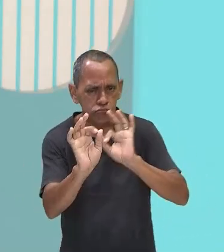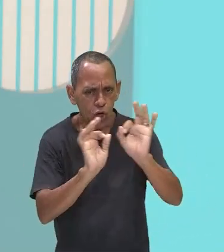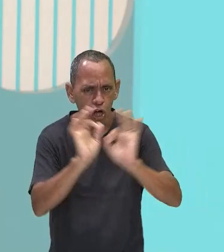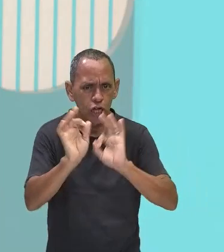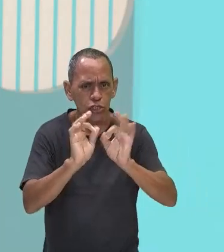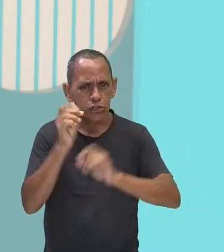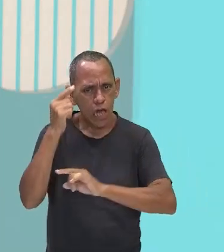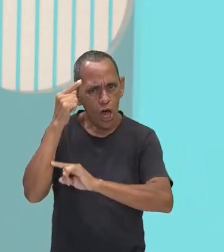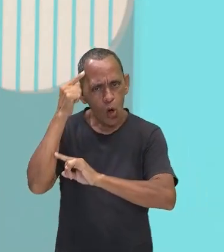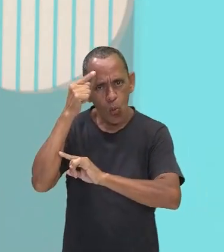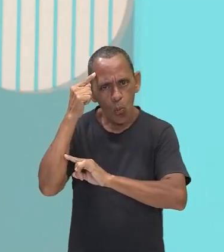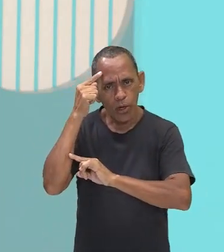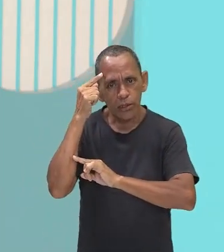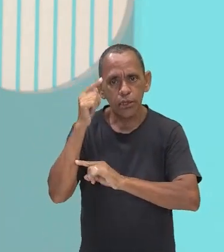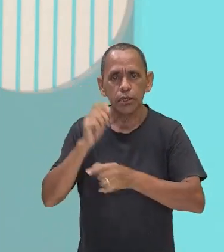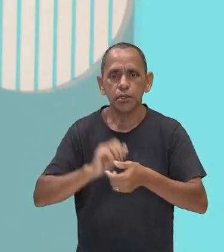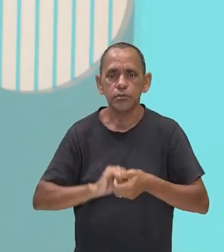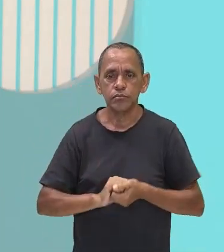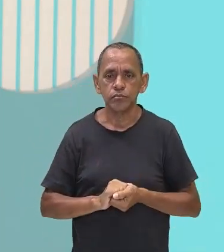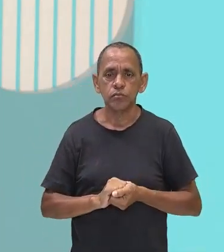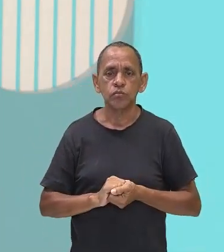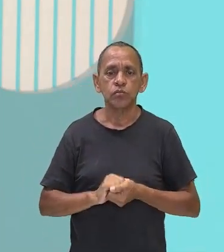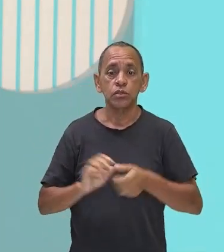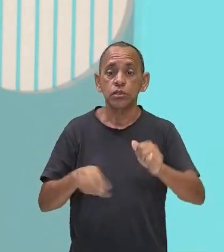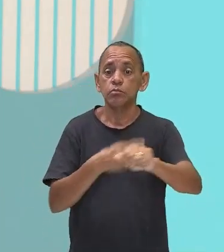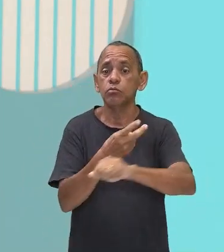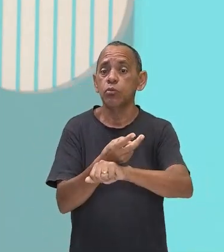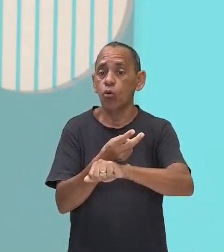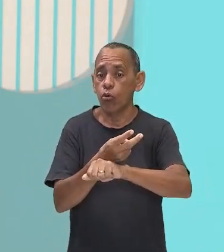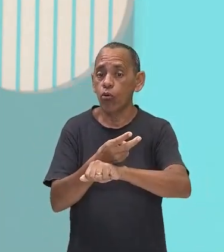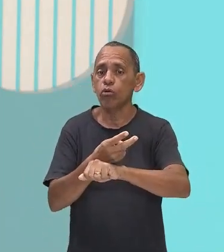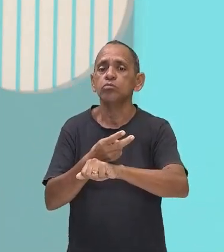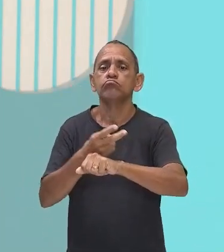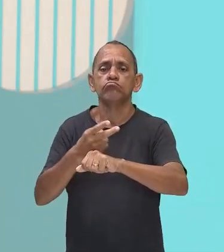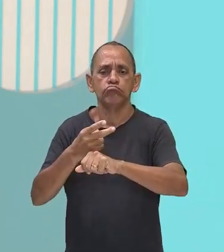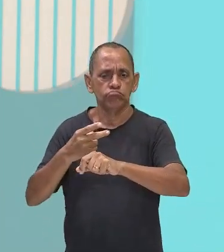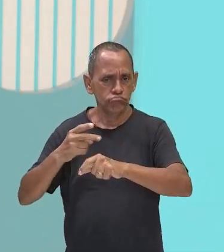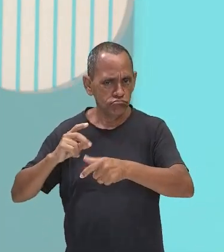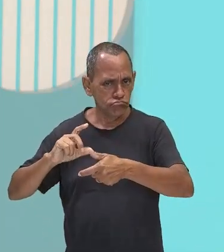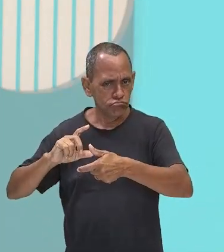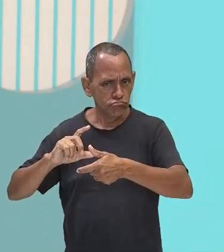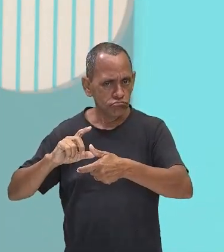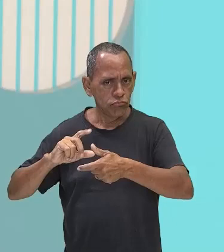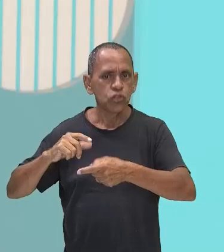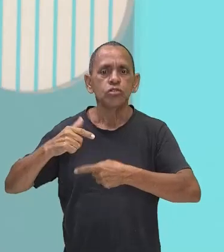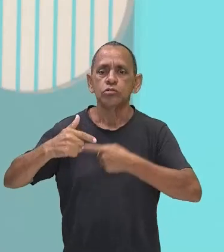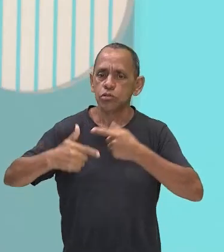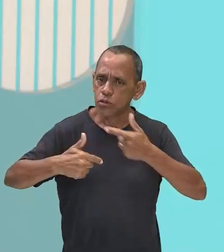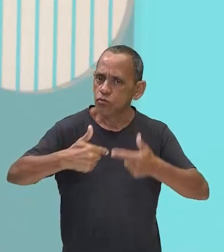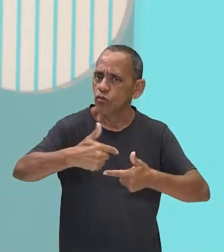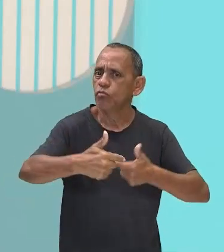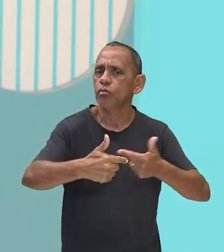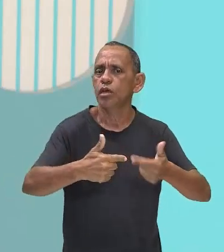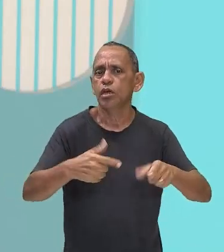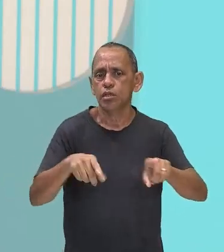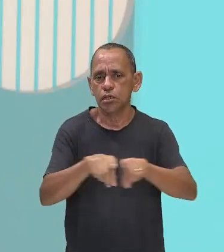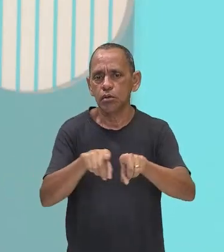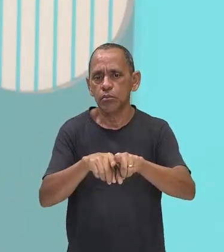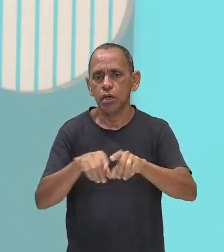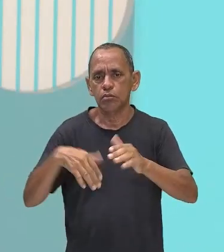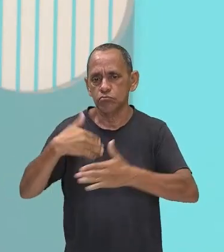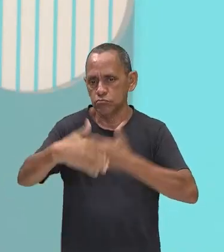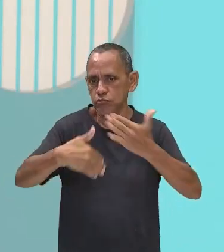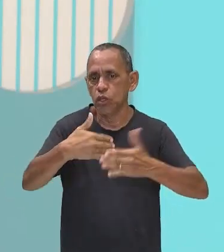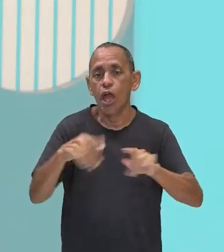Então, conceituo uma ideia e depois para desenvolver, professora, você pode enumerar os fatores, primeiro, segundo, terceiro,